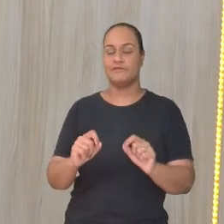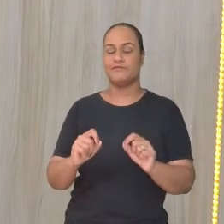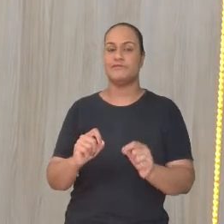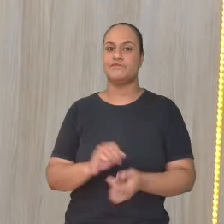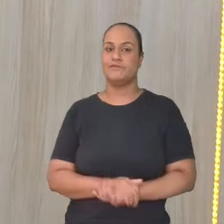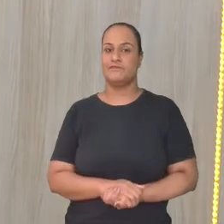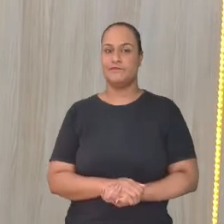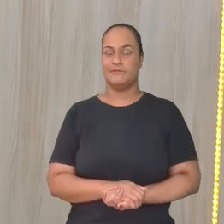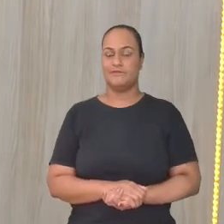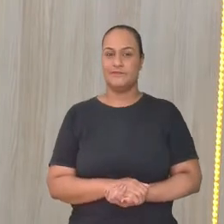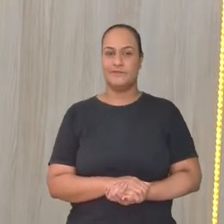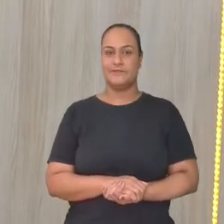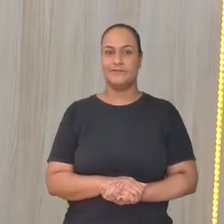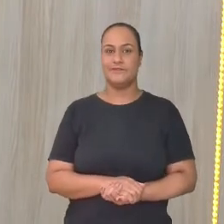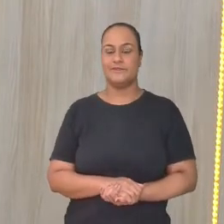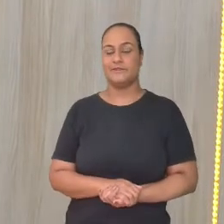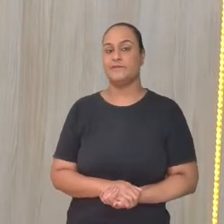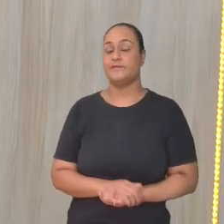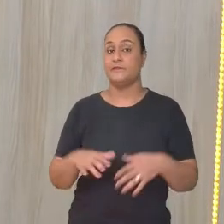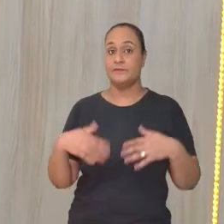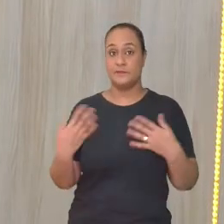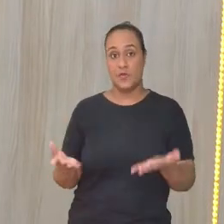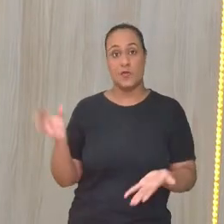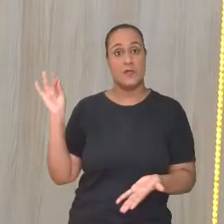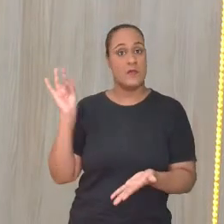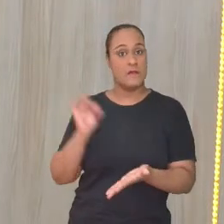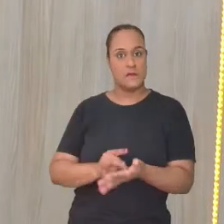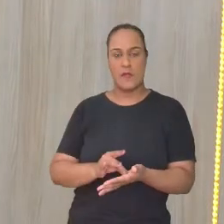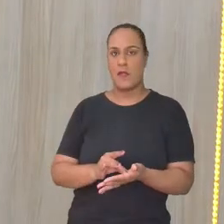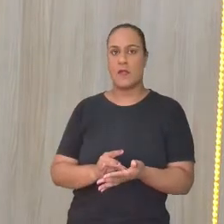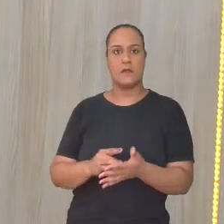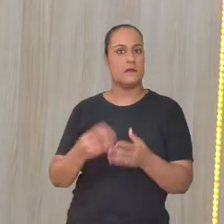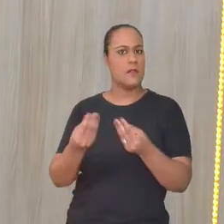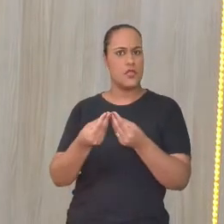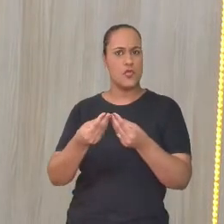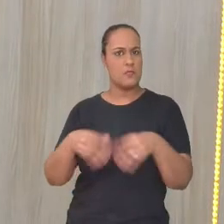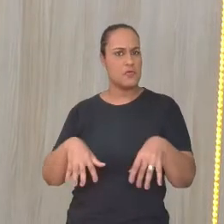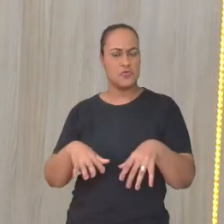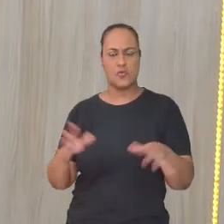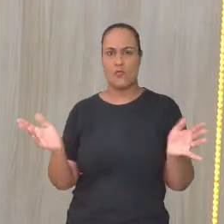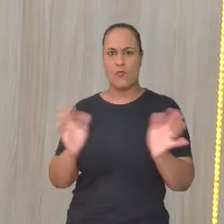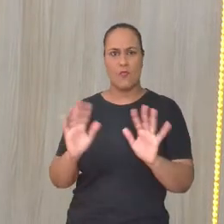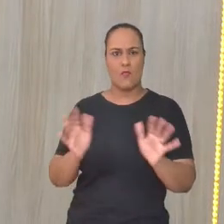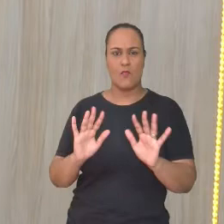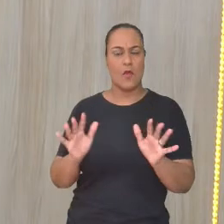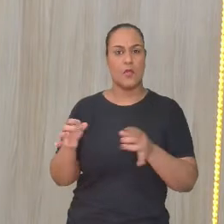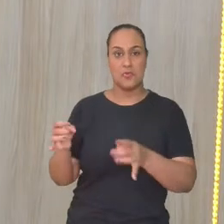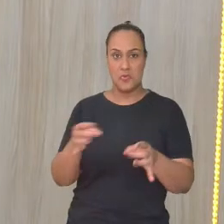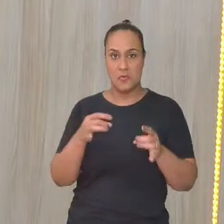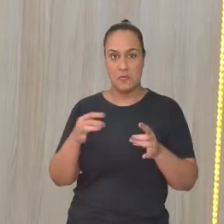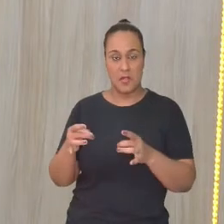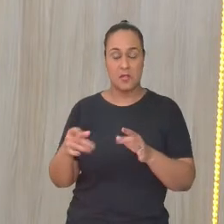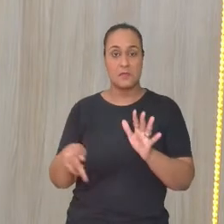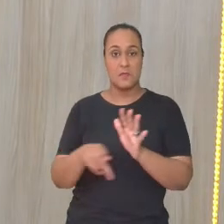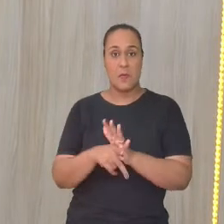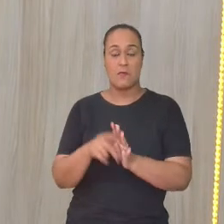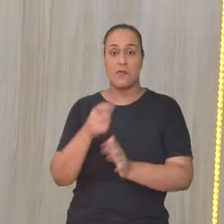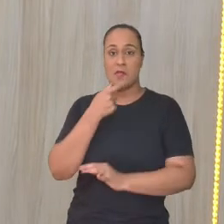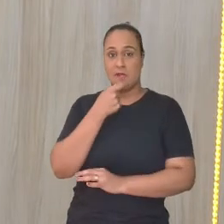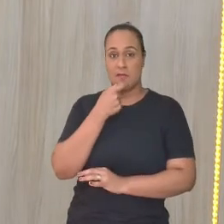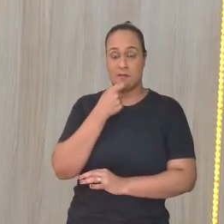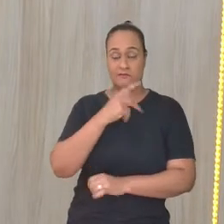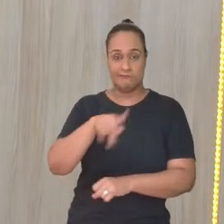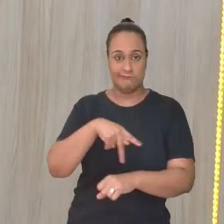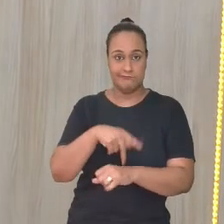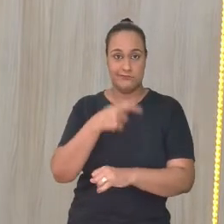Porque, na realidade, não interferiu, né, a questão ali do comércio na Inglaterra, porque a